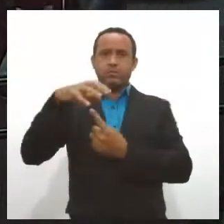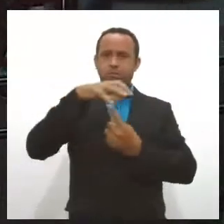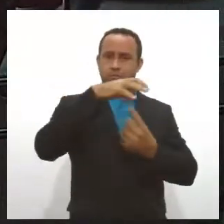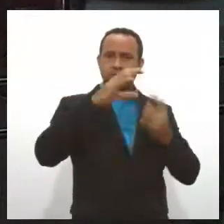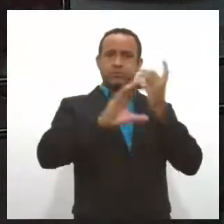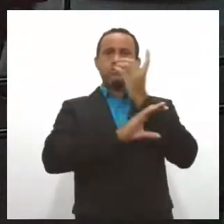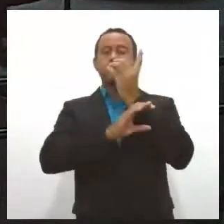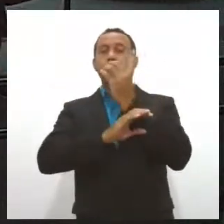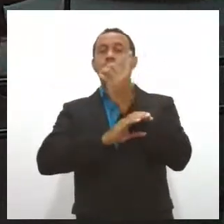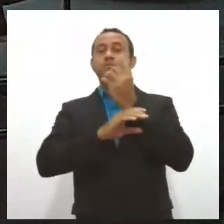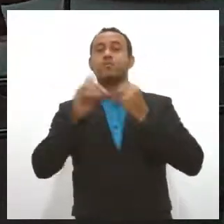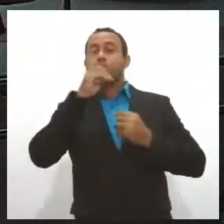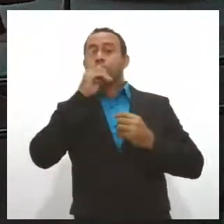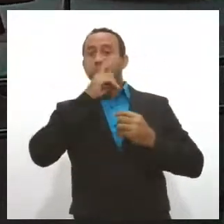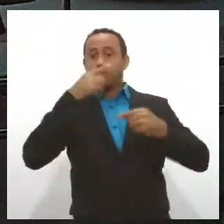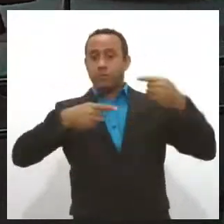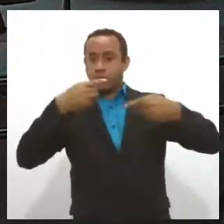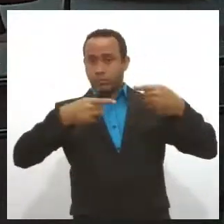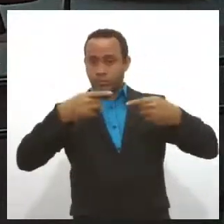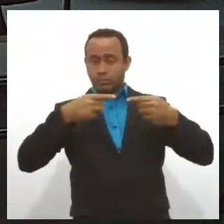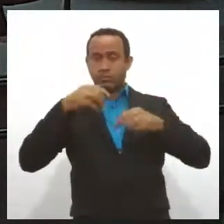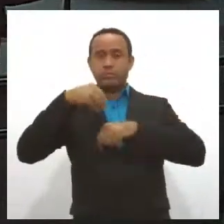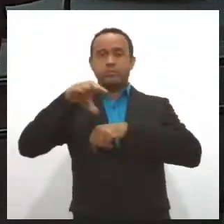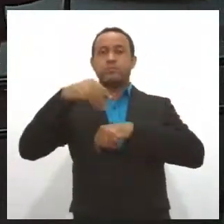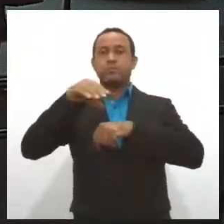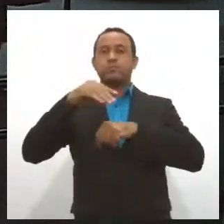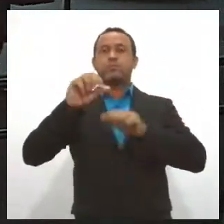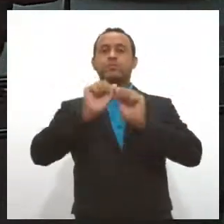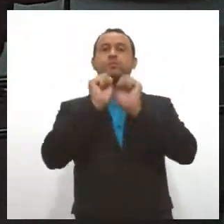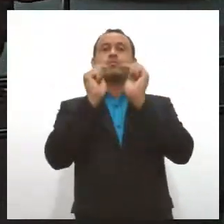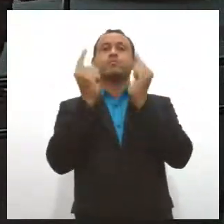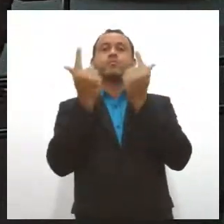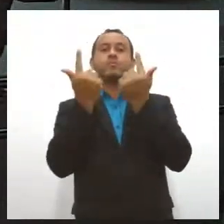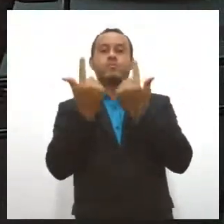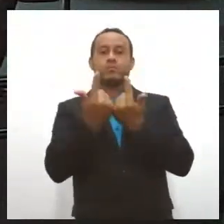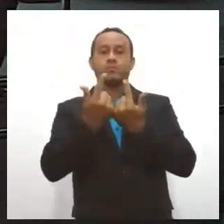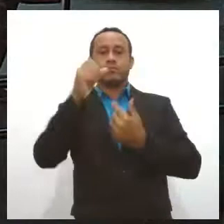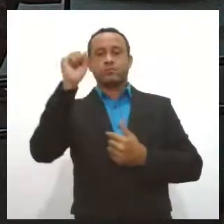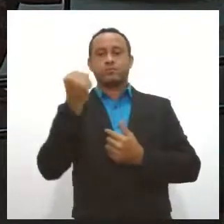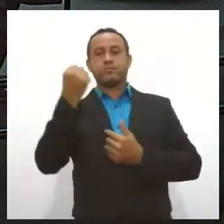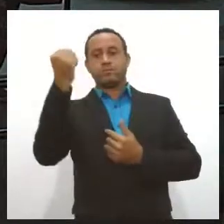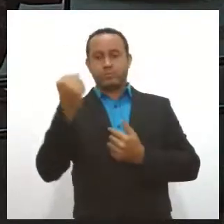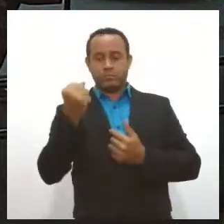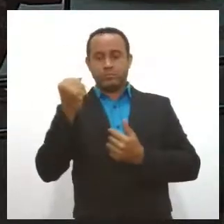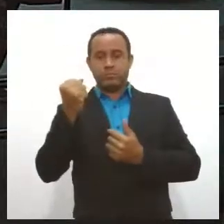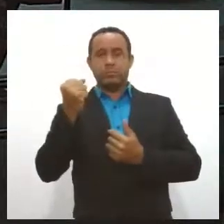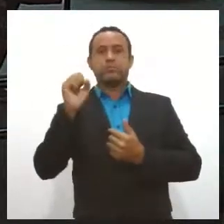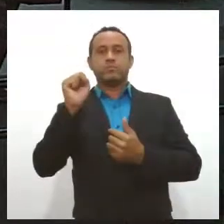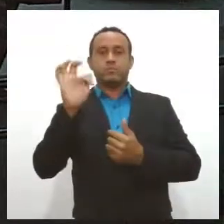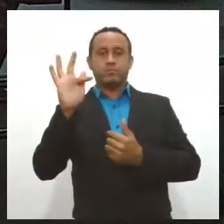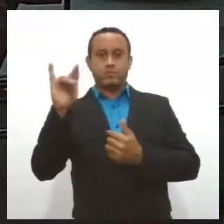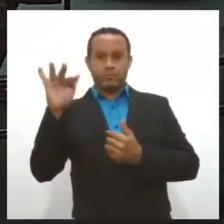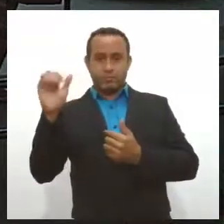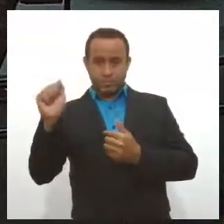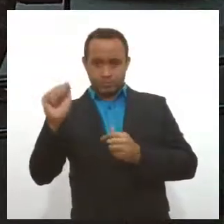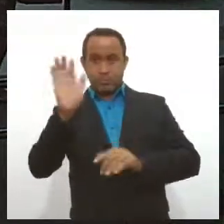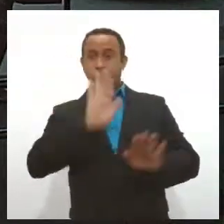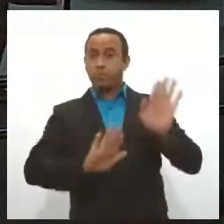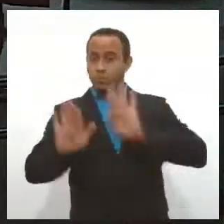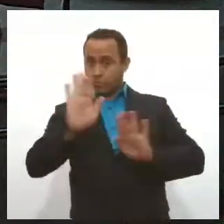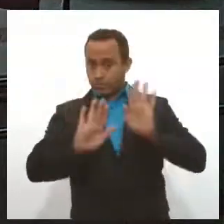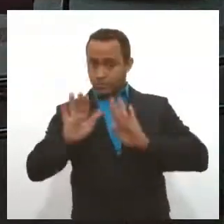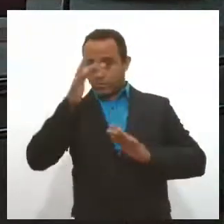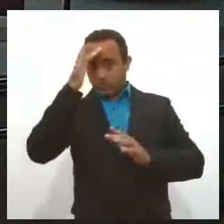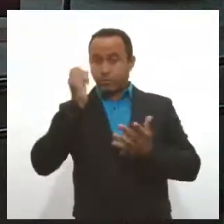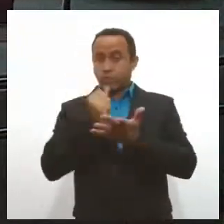às eleições de domingo. Notícias da Assembleia Legislativa de Sergipe com a Stephanie Macedo. Os cuidados que o consumidor